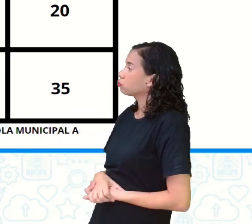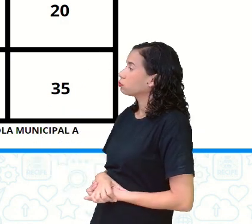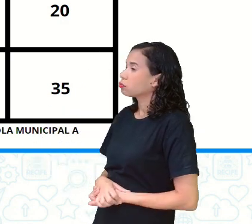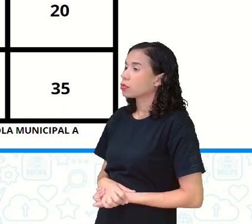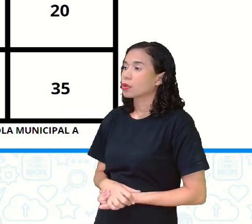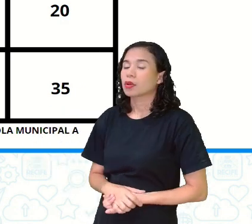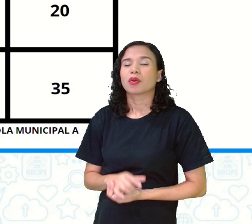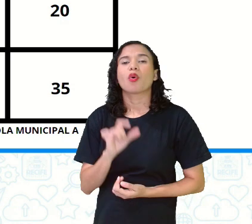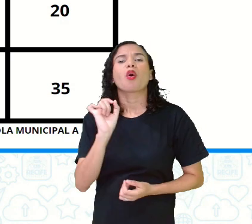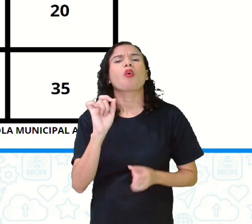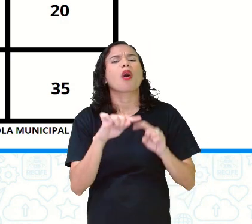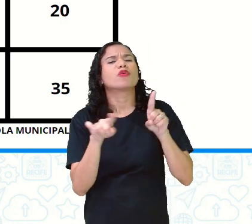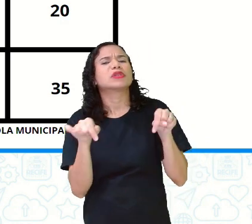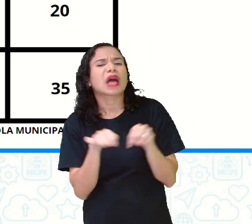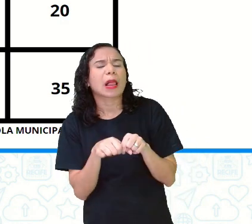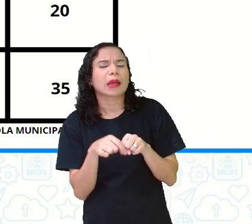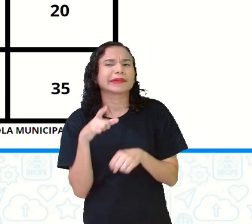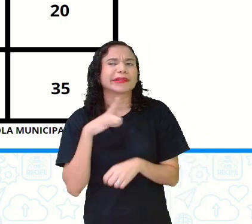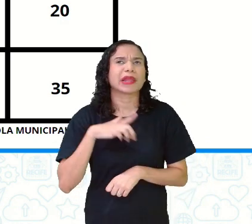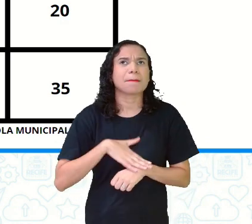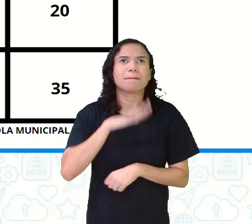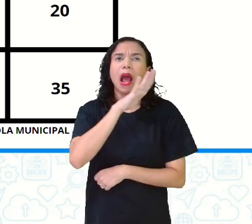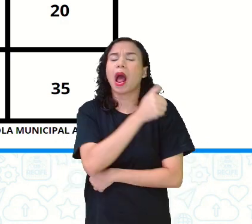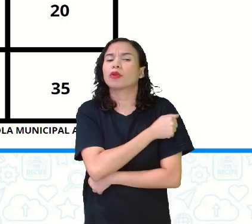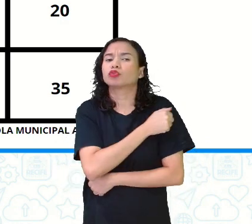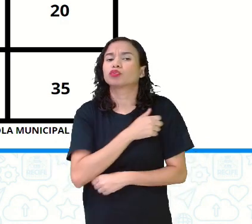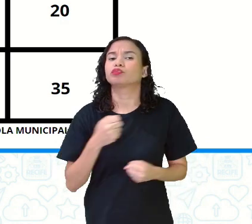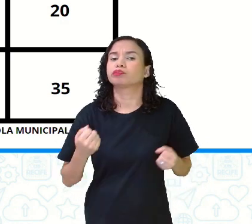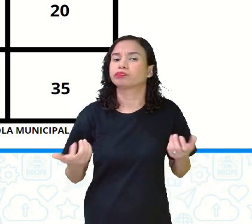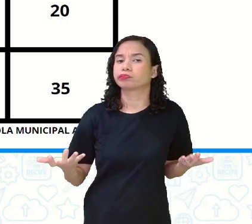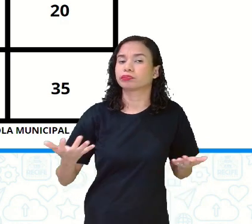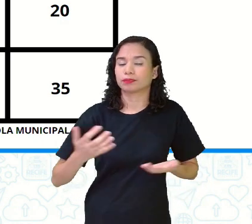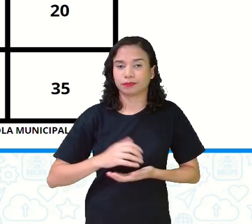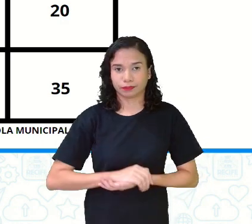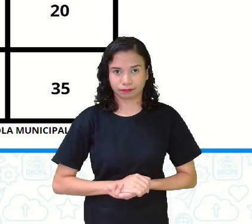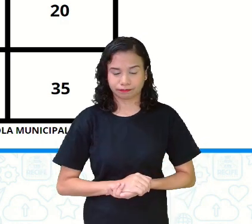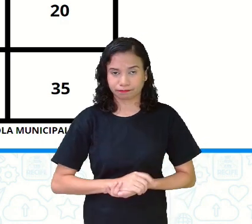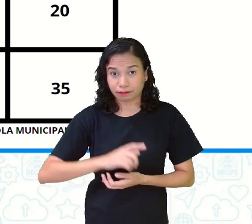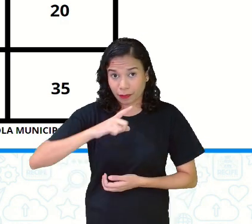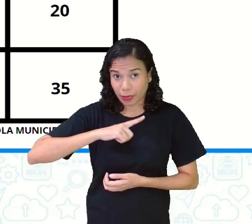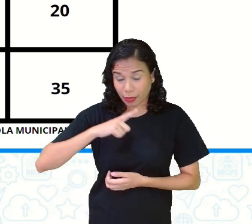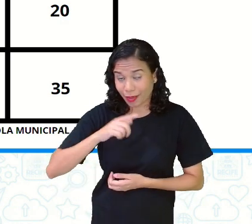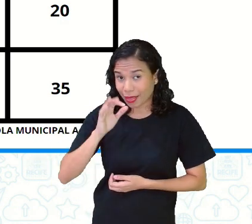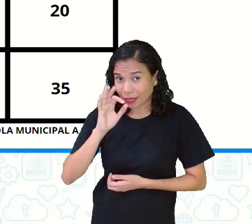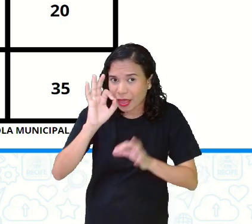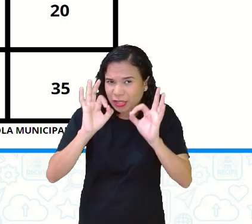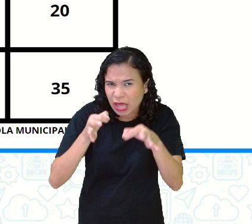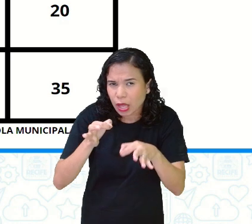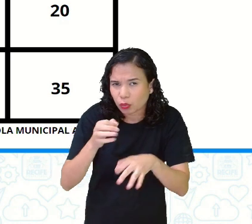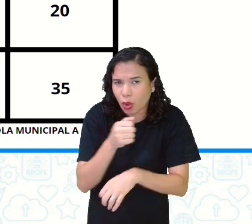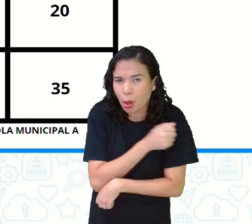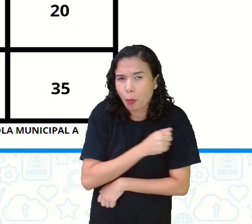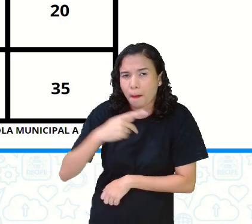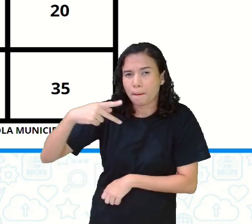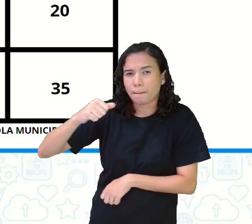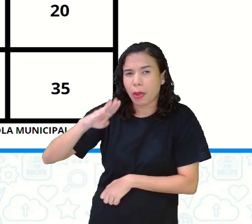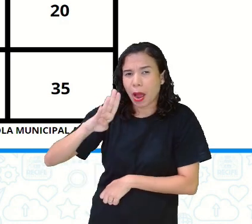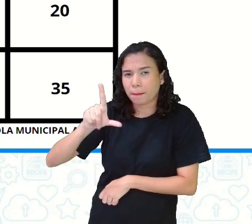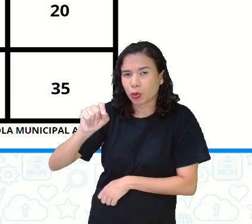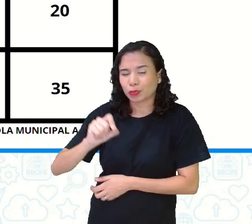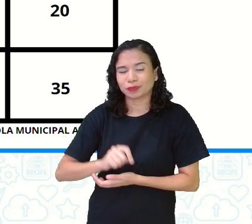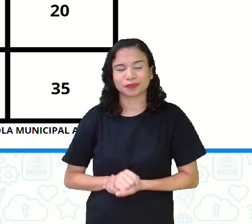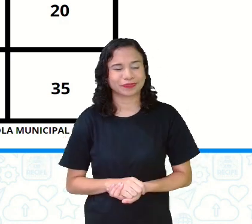Qual é a turma? 3º, 4º ou 5º ano? Será que Pablo acertou o 5º ano, hein? E aí,